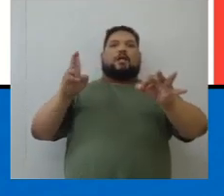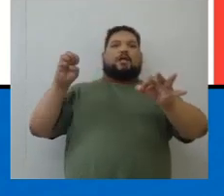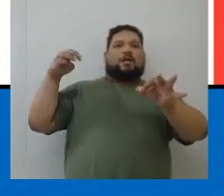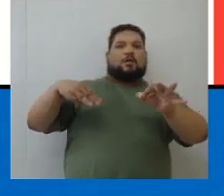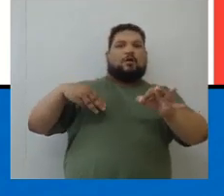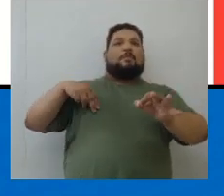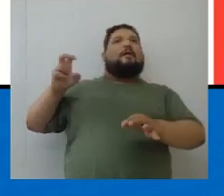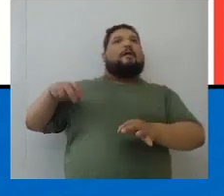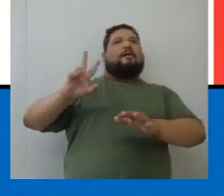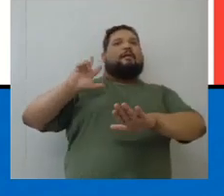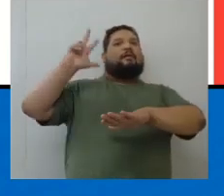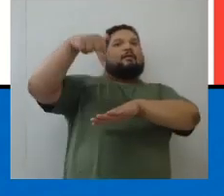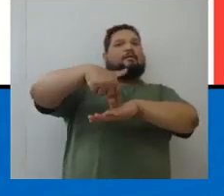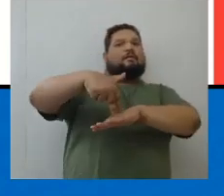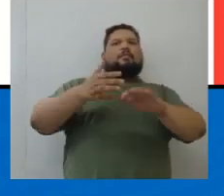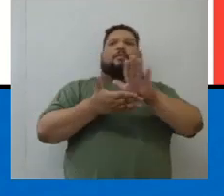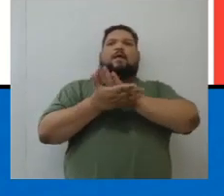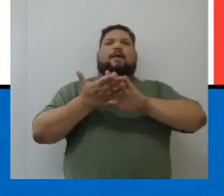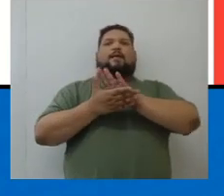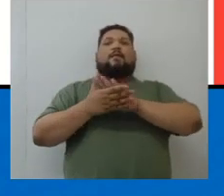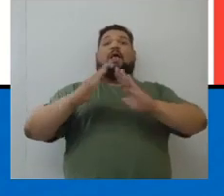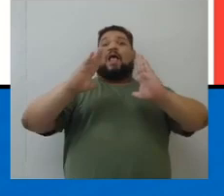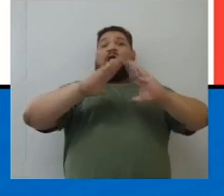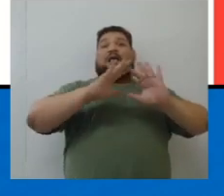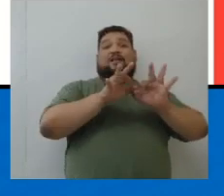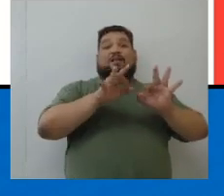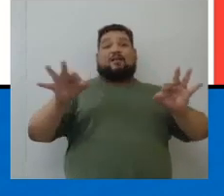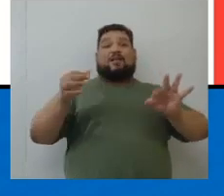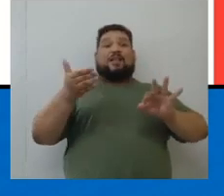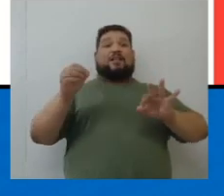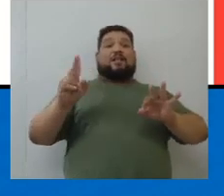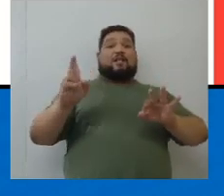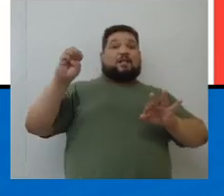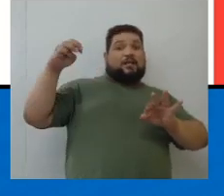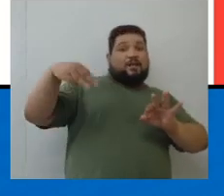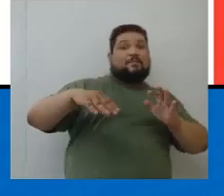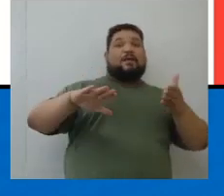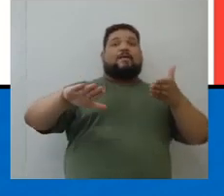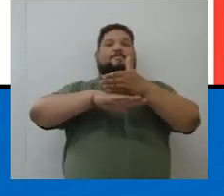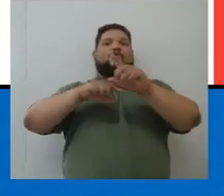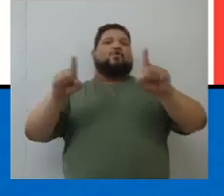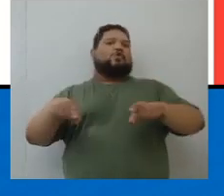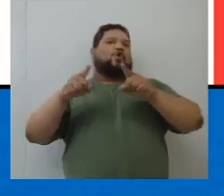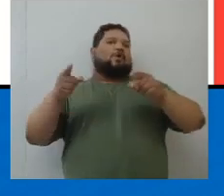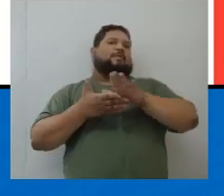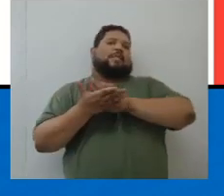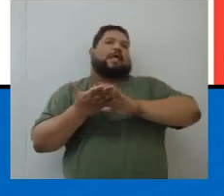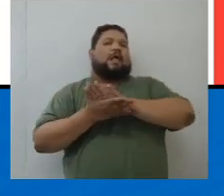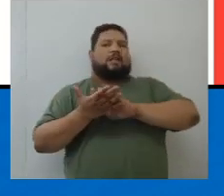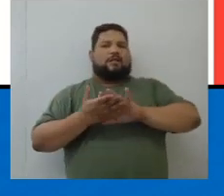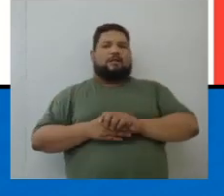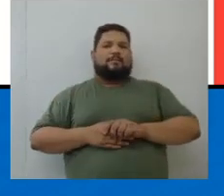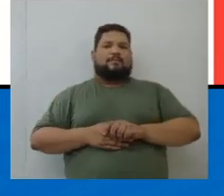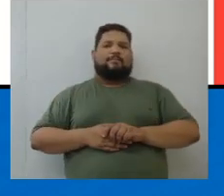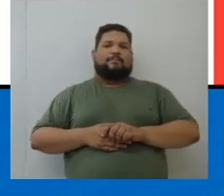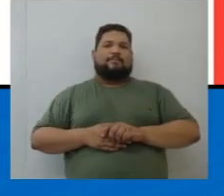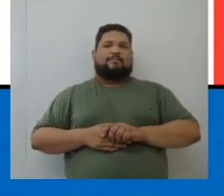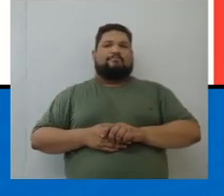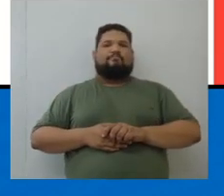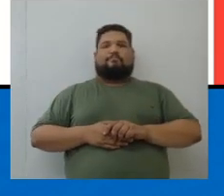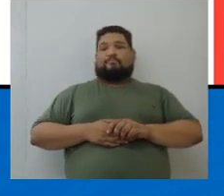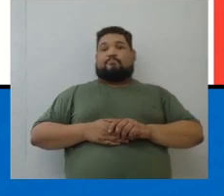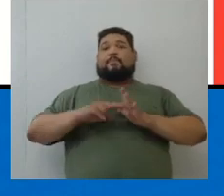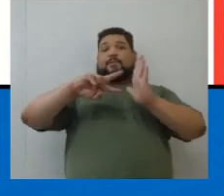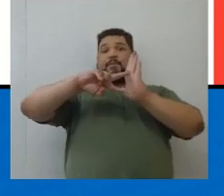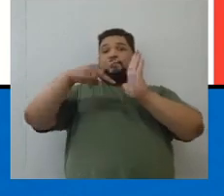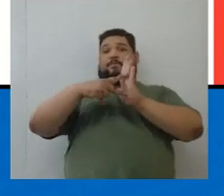nela. Ele mora a 10 quilômetros de um shopping, mas nunca pisou dentro de um shopping. Então, isso faz com que a